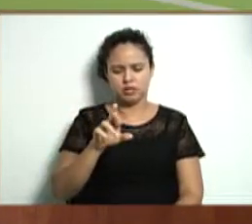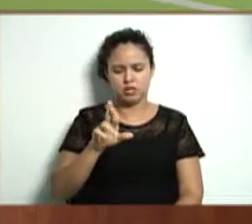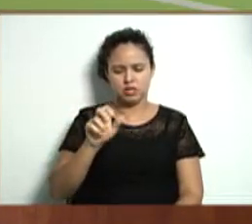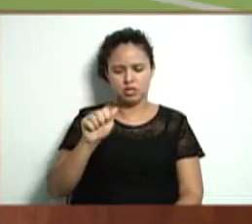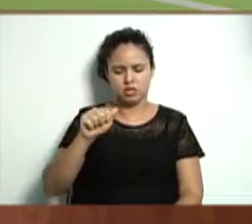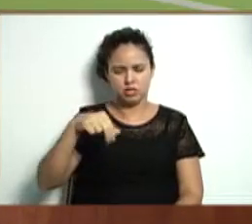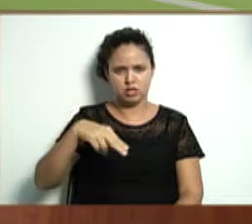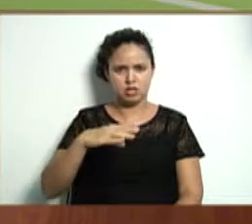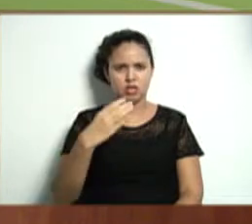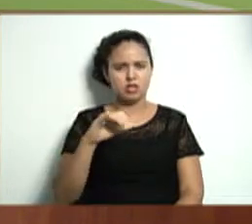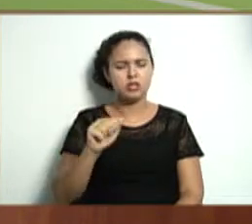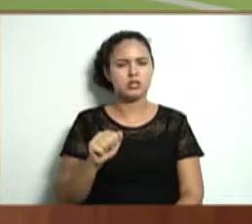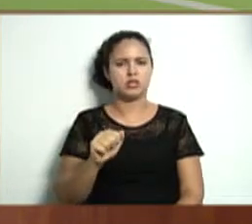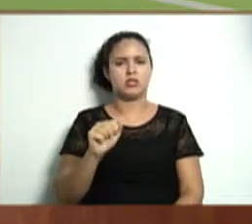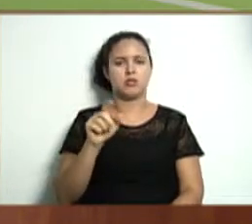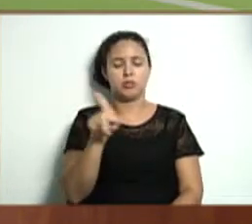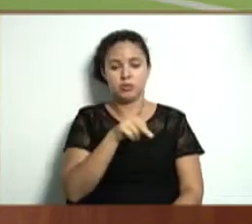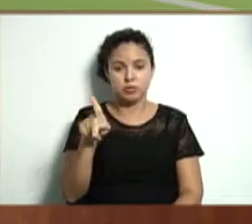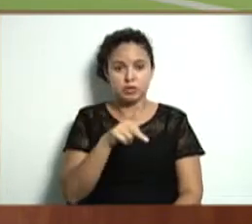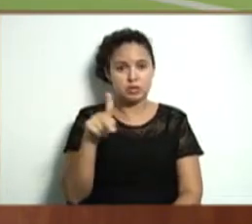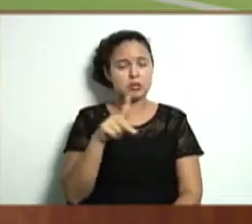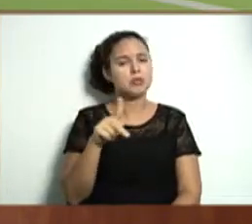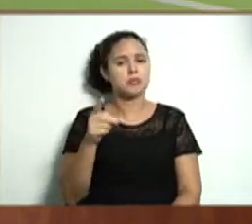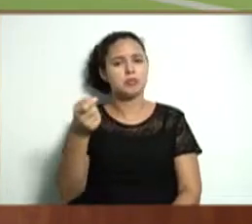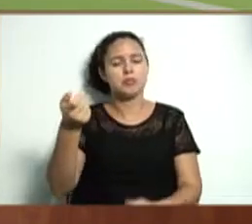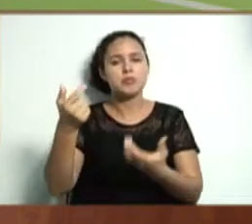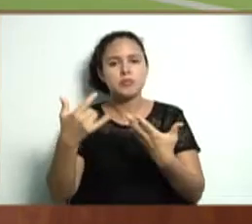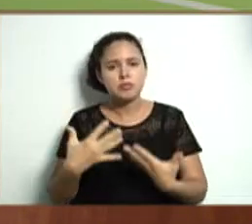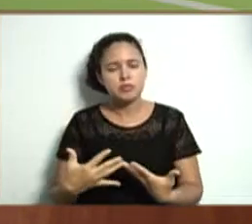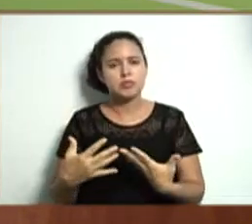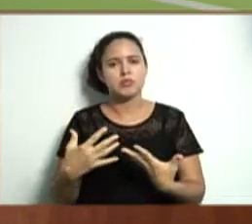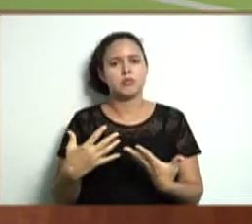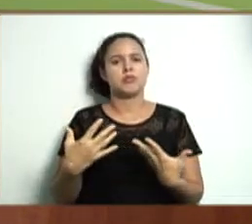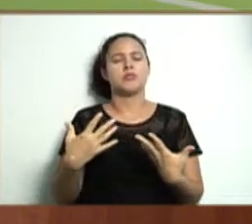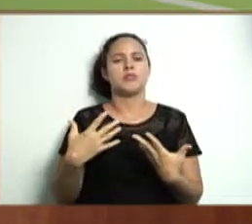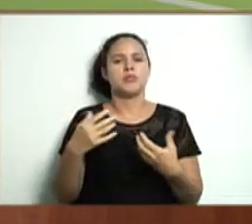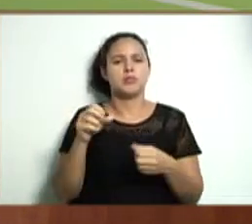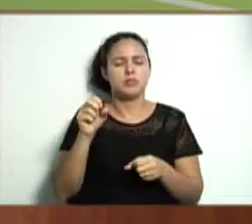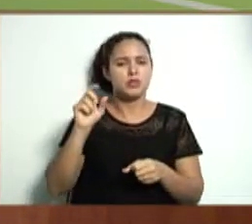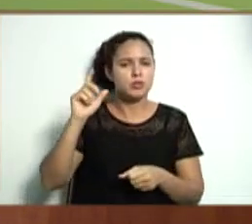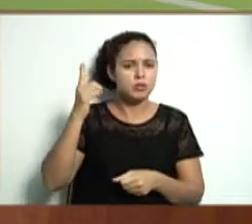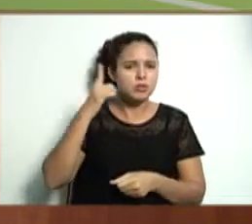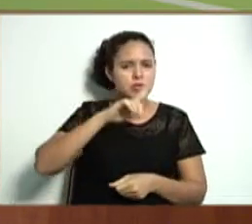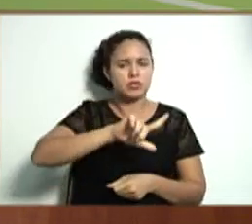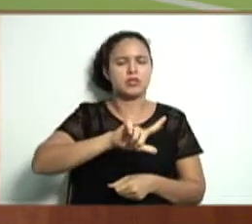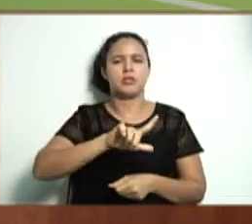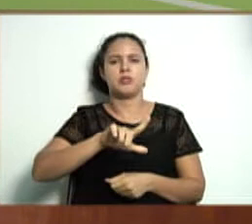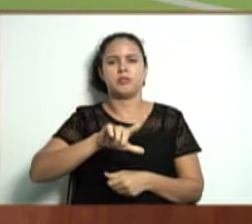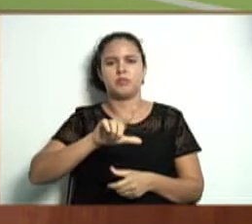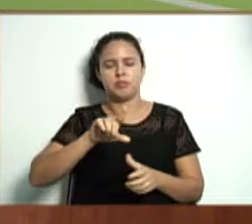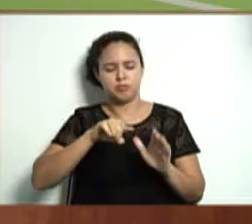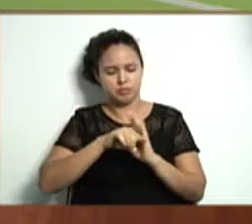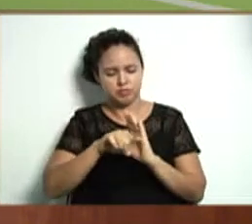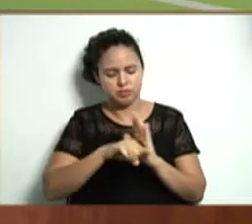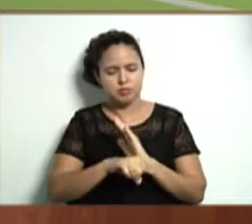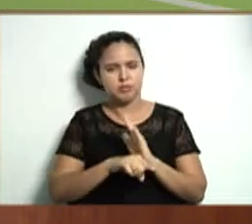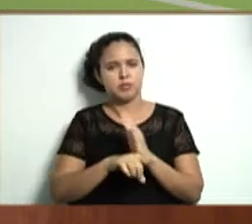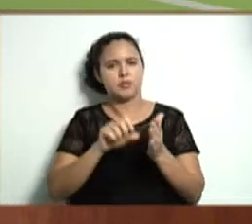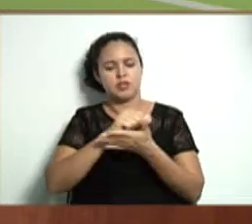está entusiasmado com os estudantes que estavam empolgados por terem acertado a questão. Acertaram